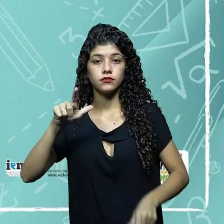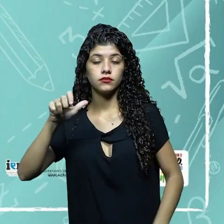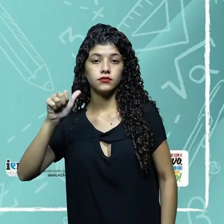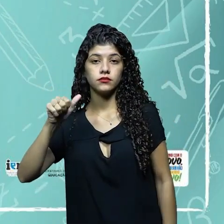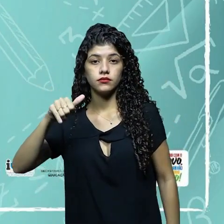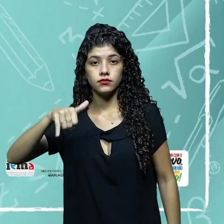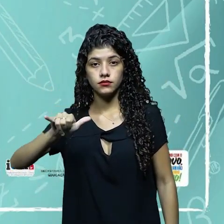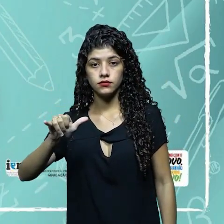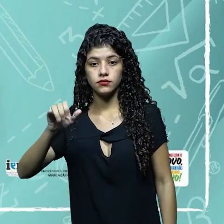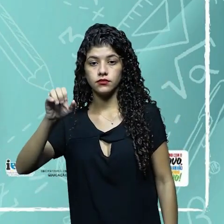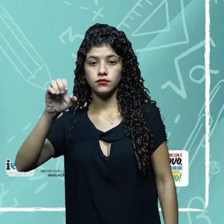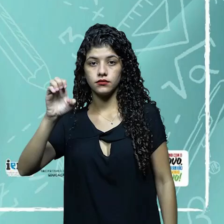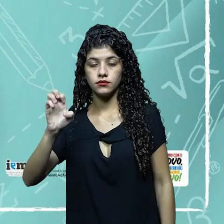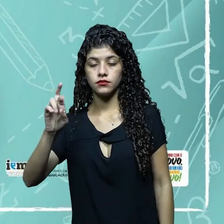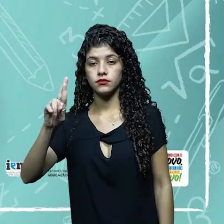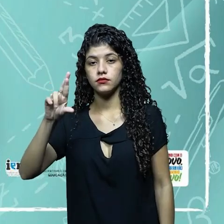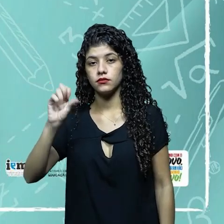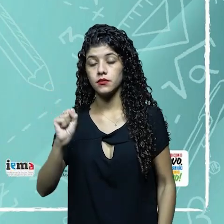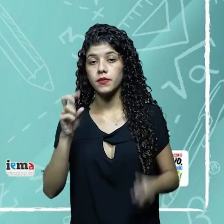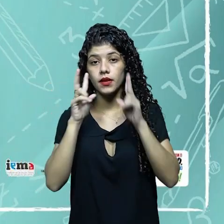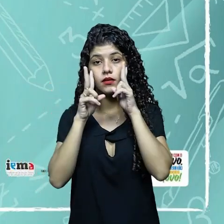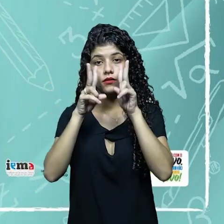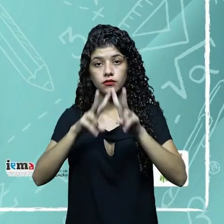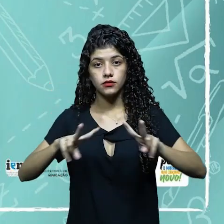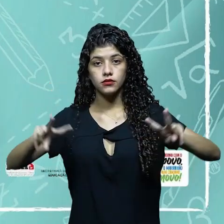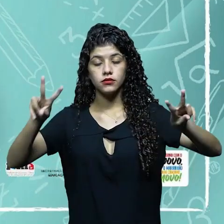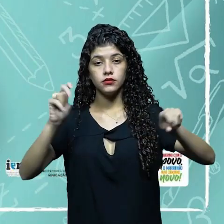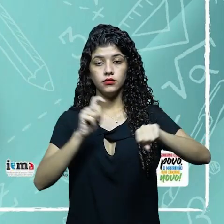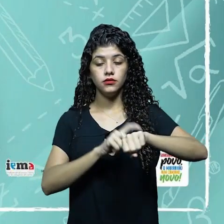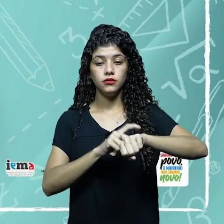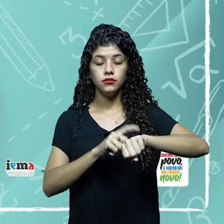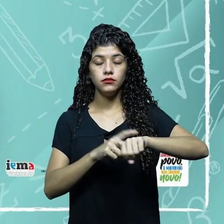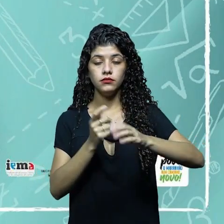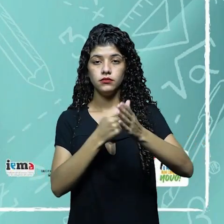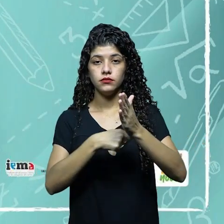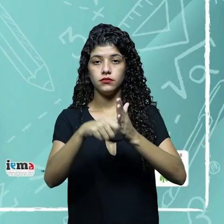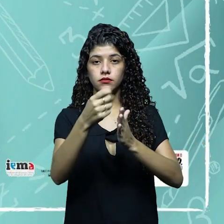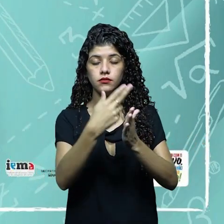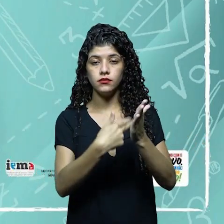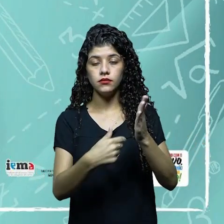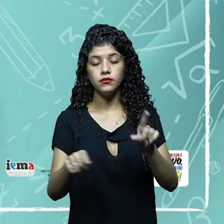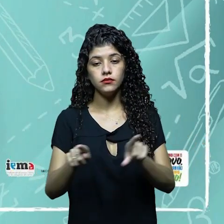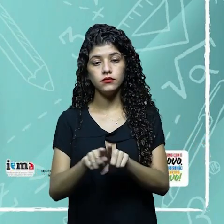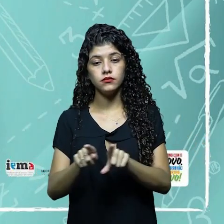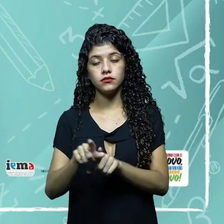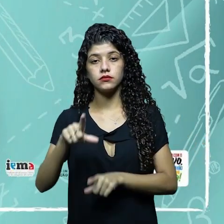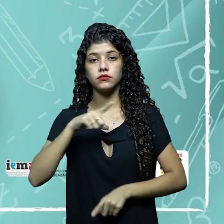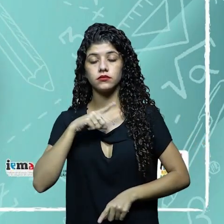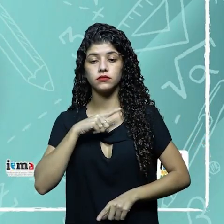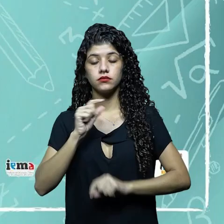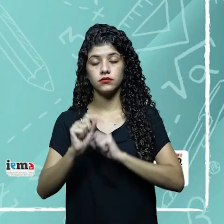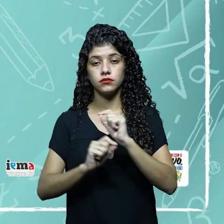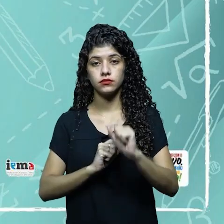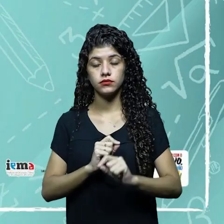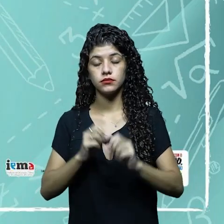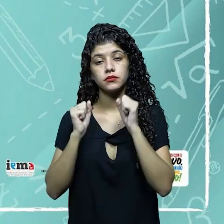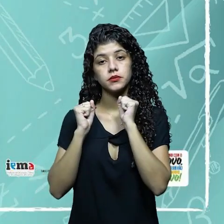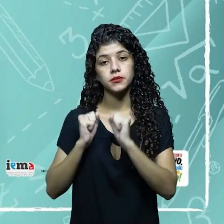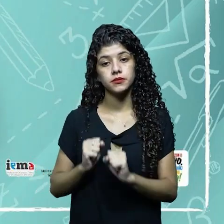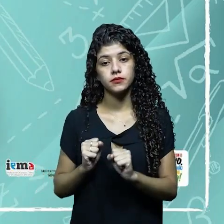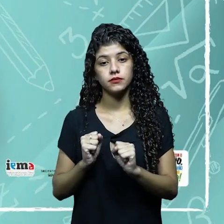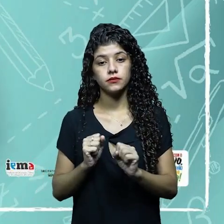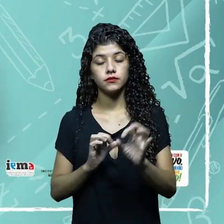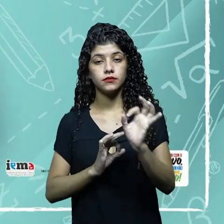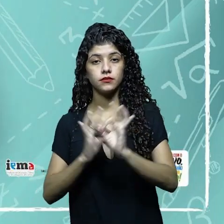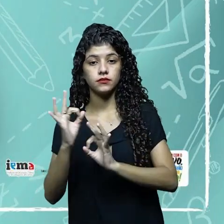para eu visualizar na hora de efetuar o meu desenho, e eu tenho linhas que eu posso